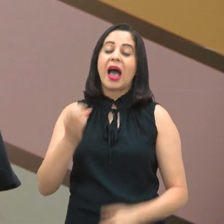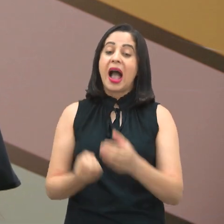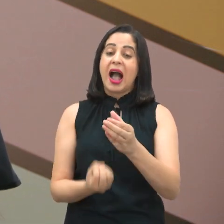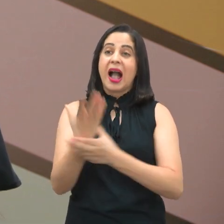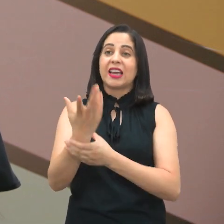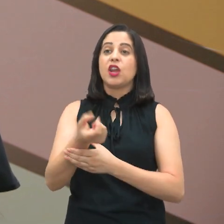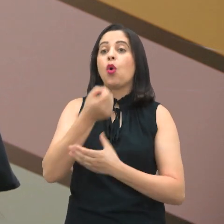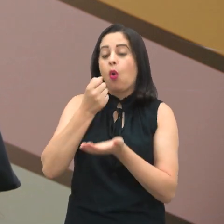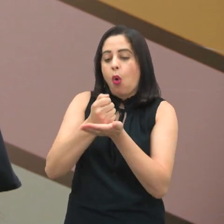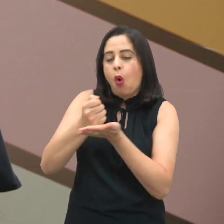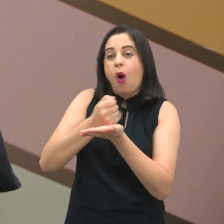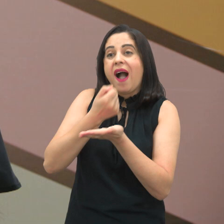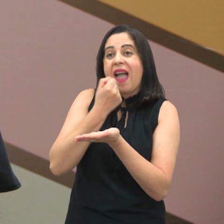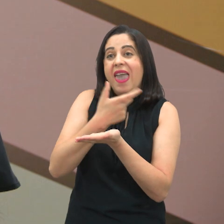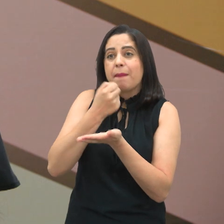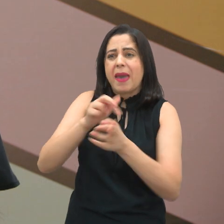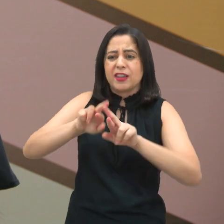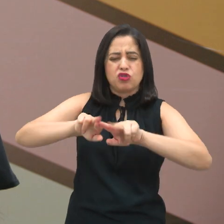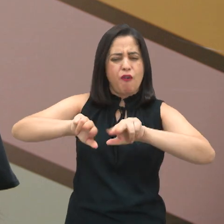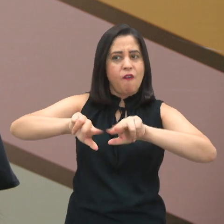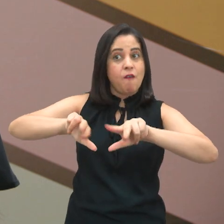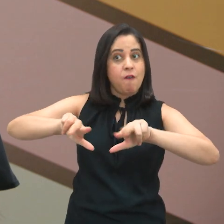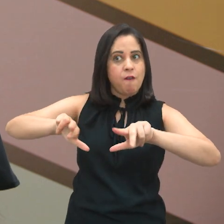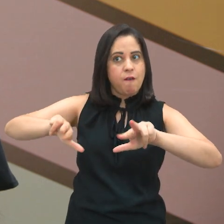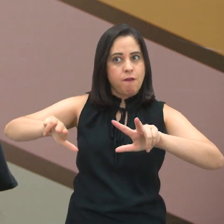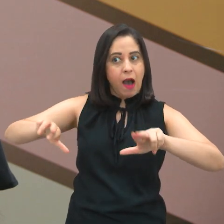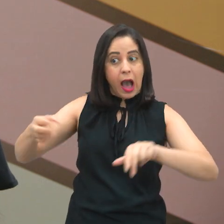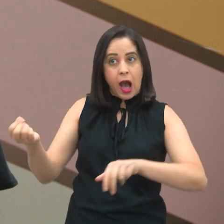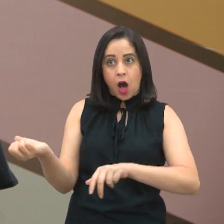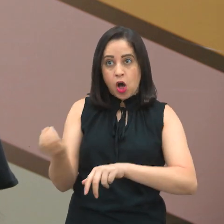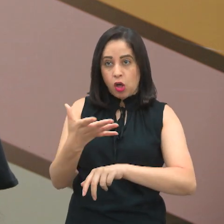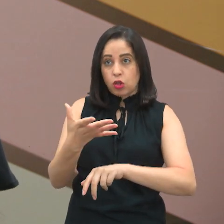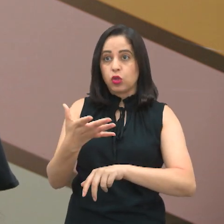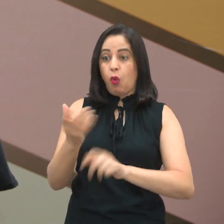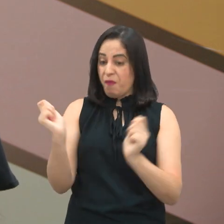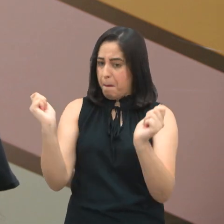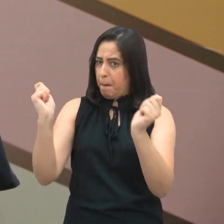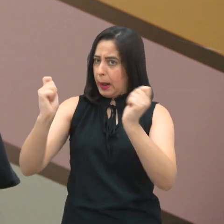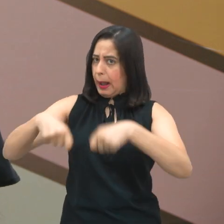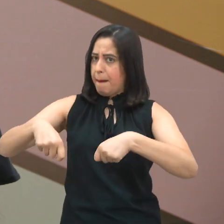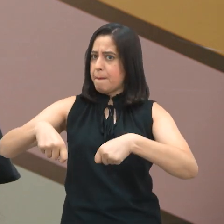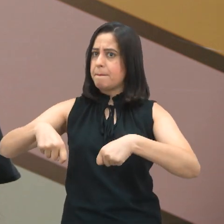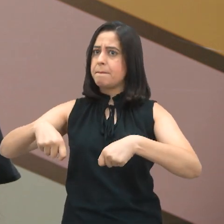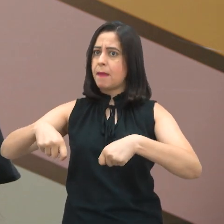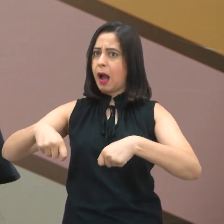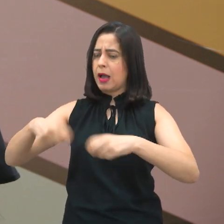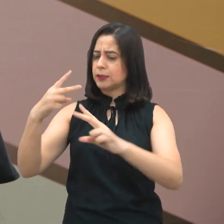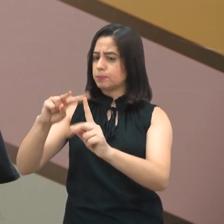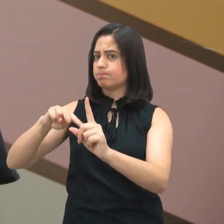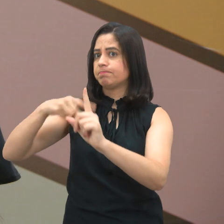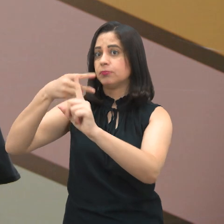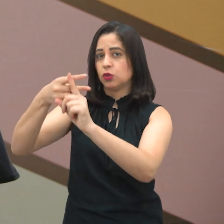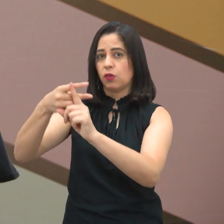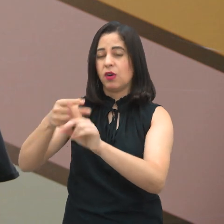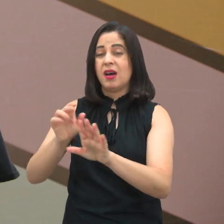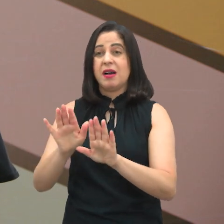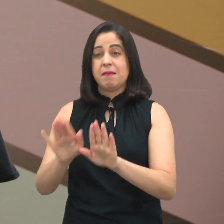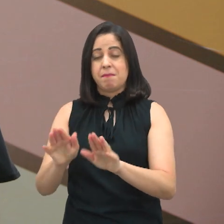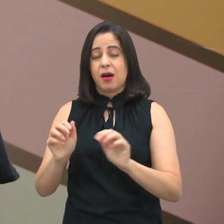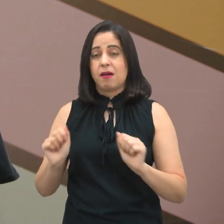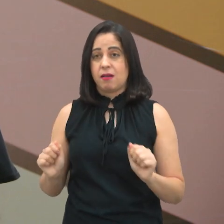medicamentos modernos que conseguem ter uma eficiência muito maior, mas, de qualquer